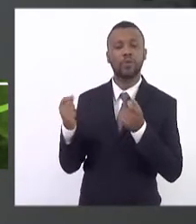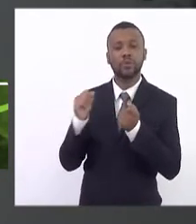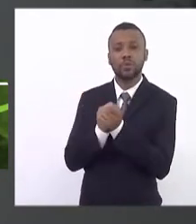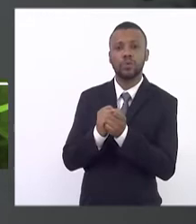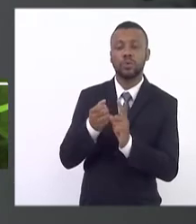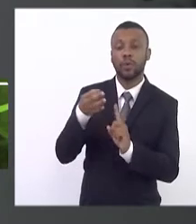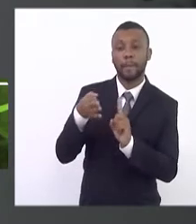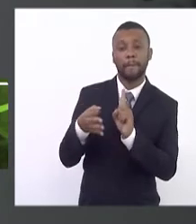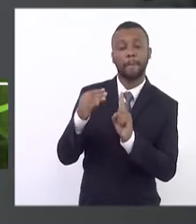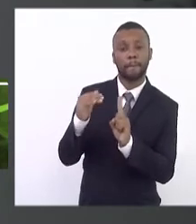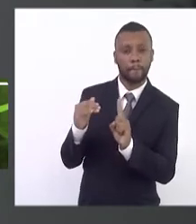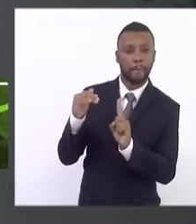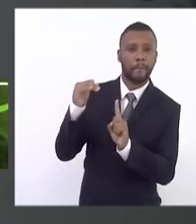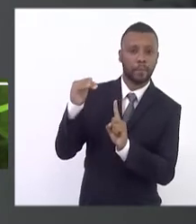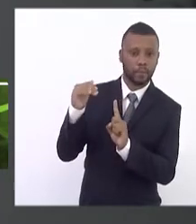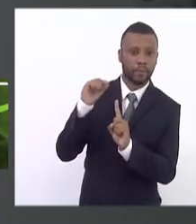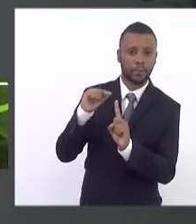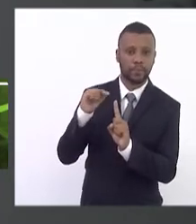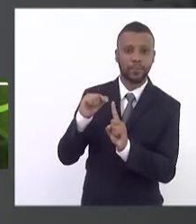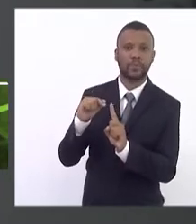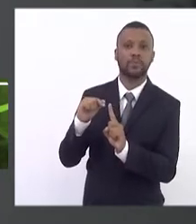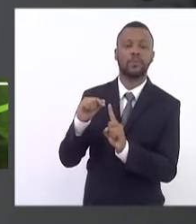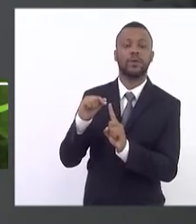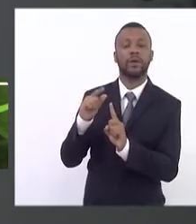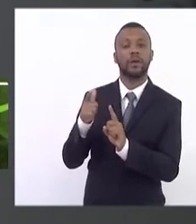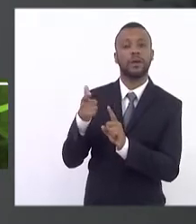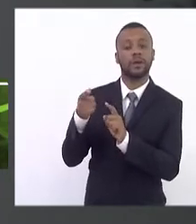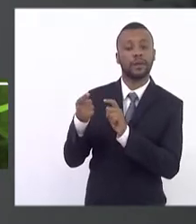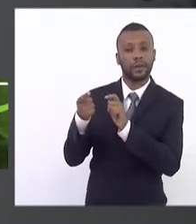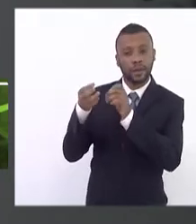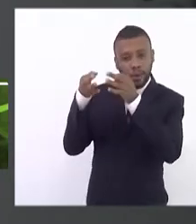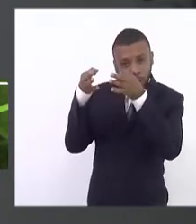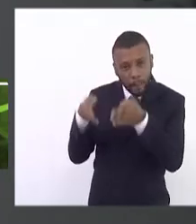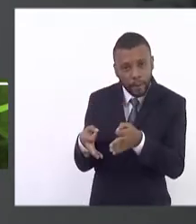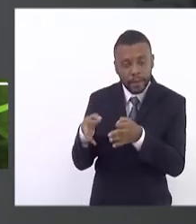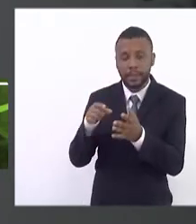que comanda esse TAC Comperge,